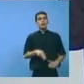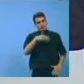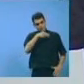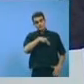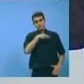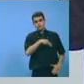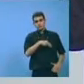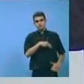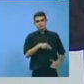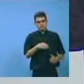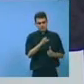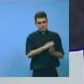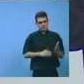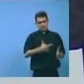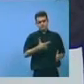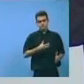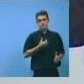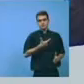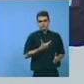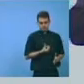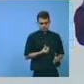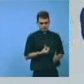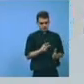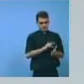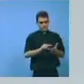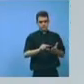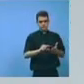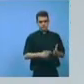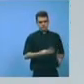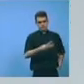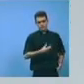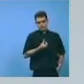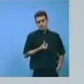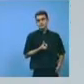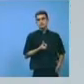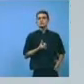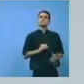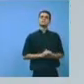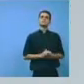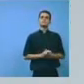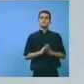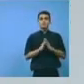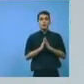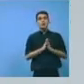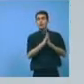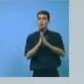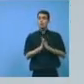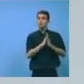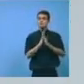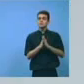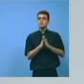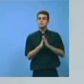Mateus 26, versículo 36. Oração de cura de